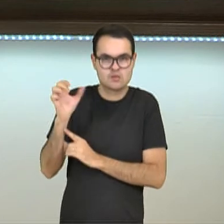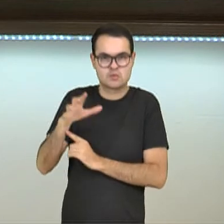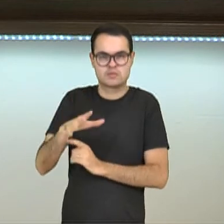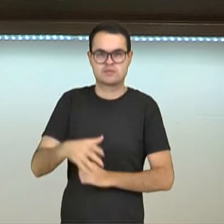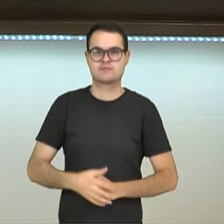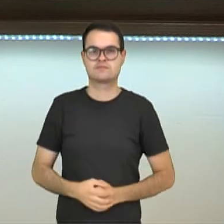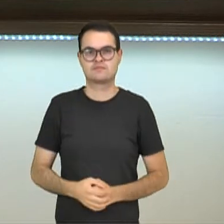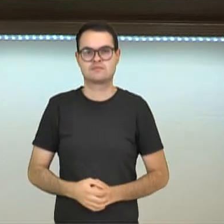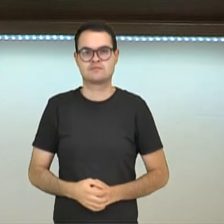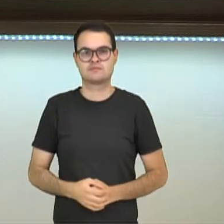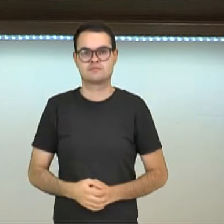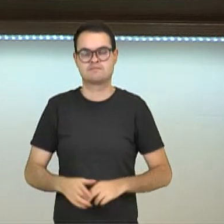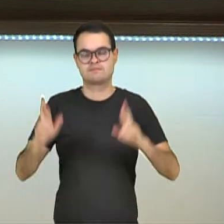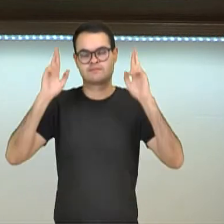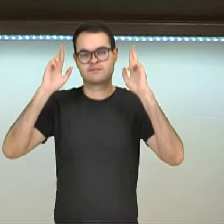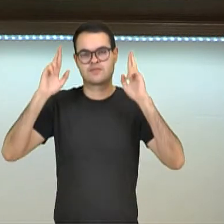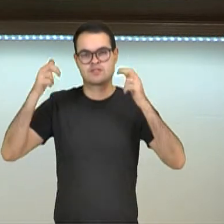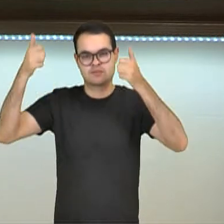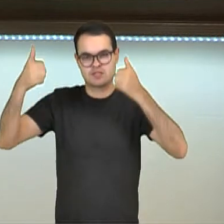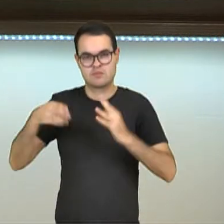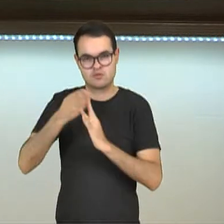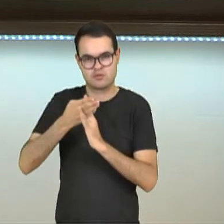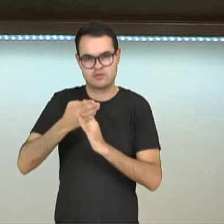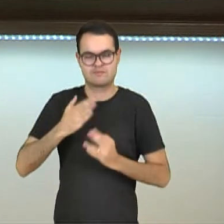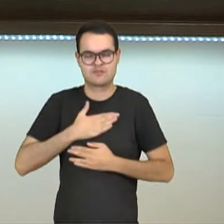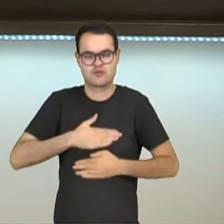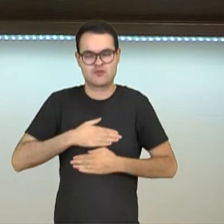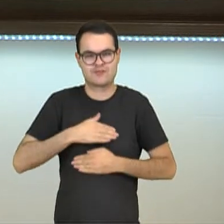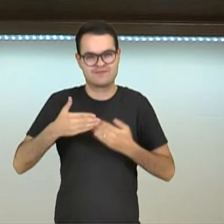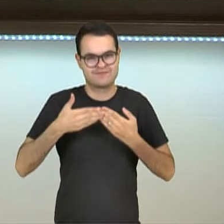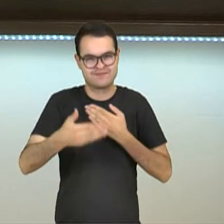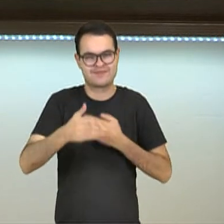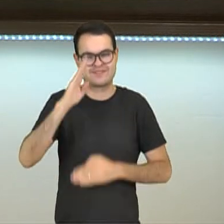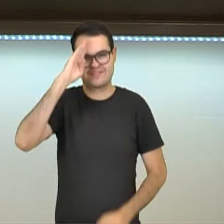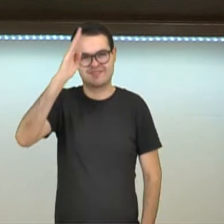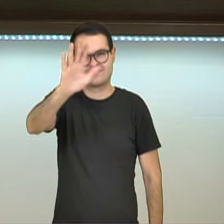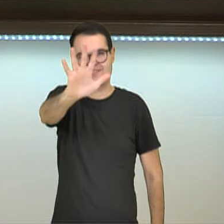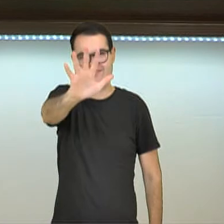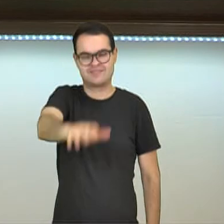esse vídeo a gente falou sobre o Barroco, espero que você tenha gostado e até breve.